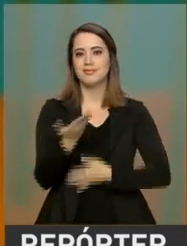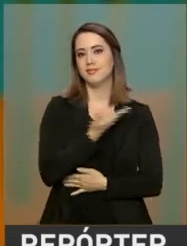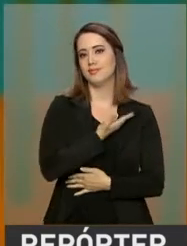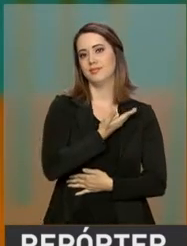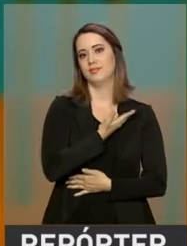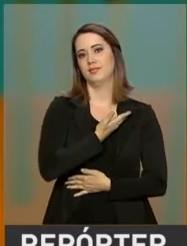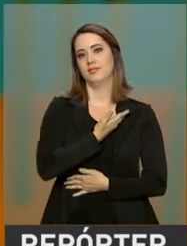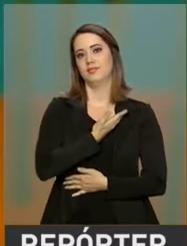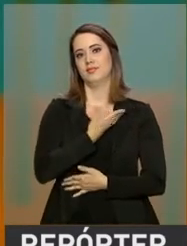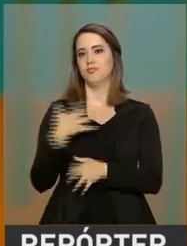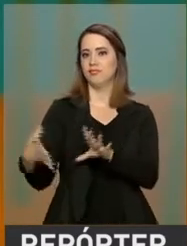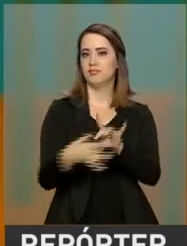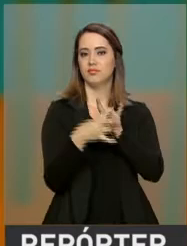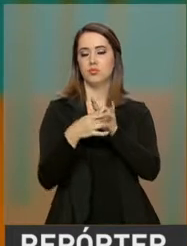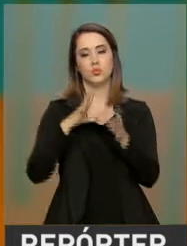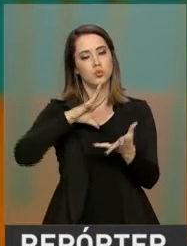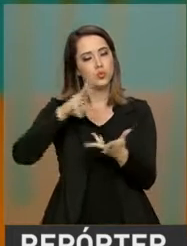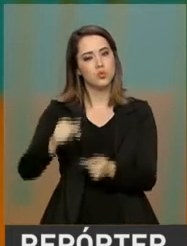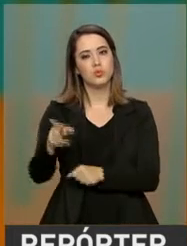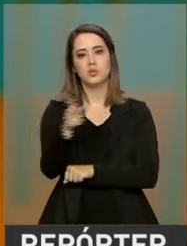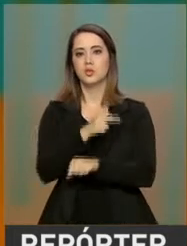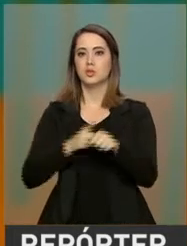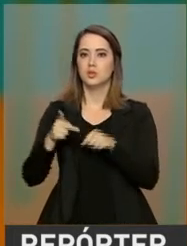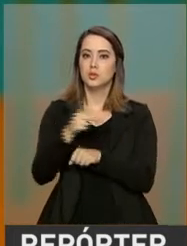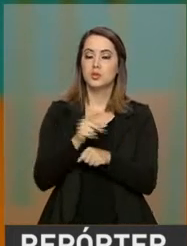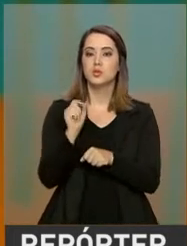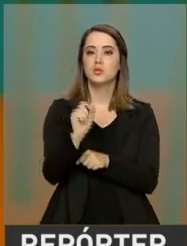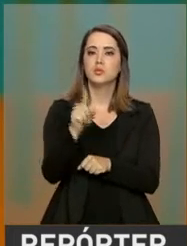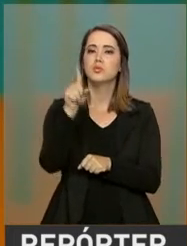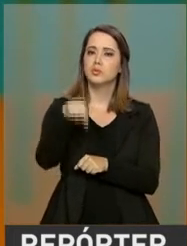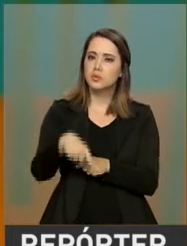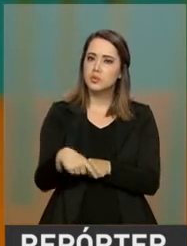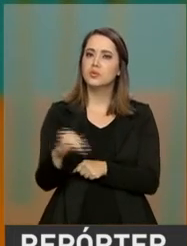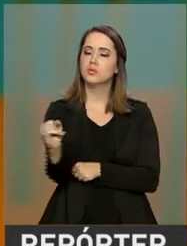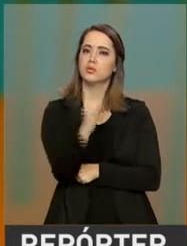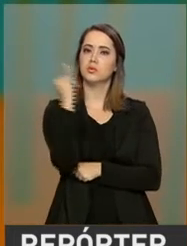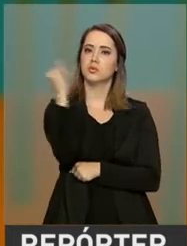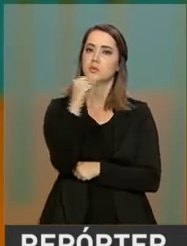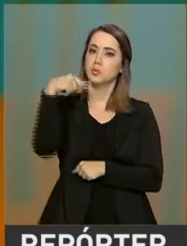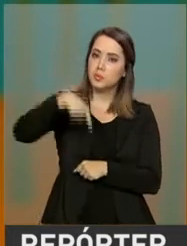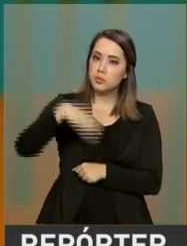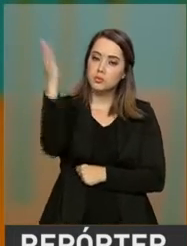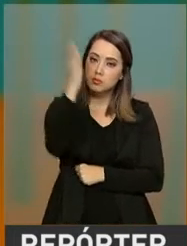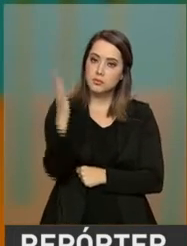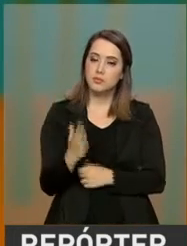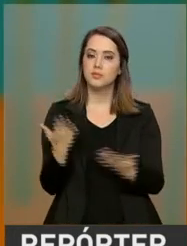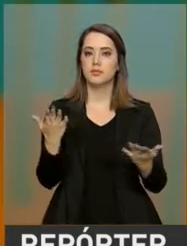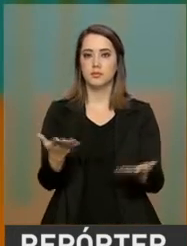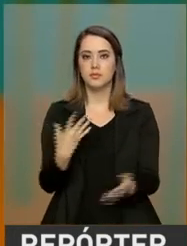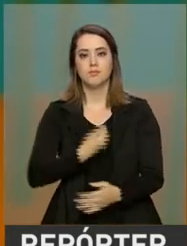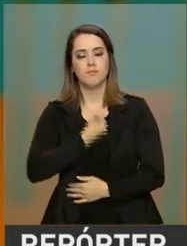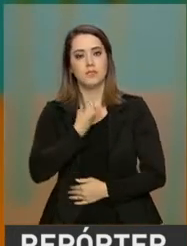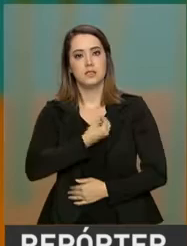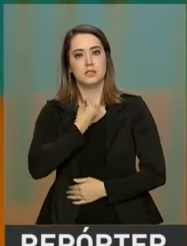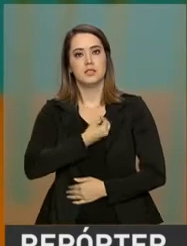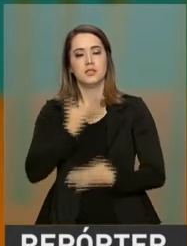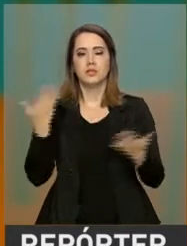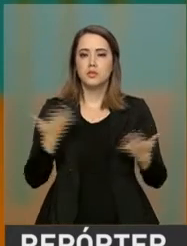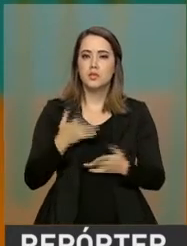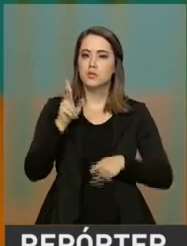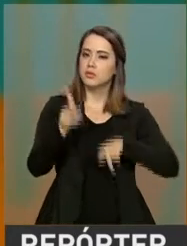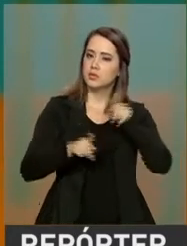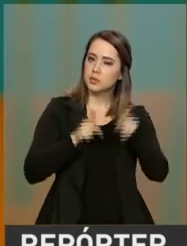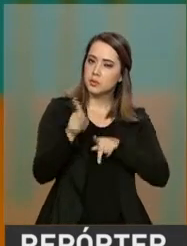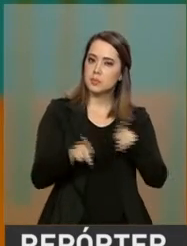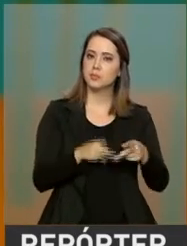entre todos os povos e uma oportunidade ímpar para o nosso povo para o povo brasileiro que vive um momento de extensão de